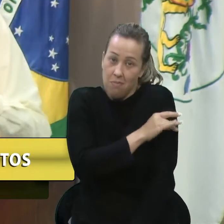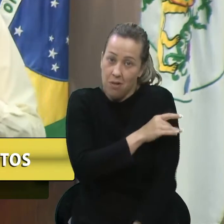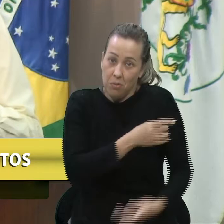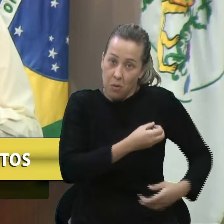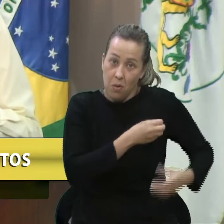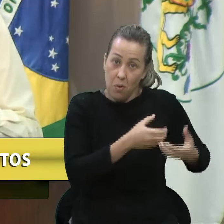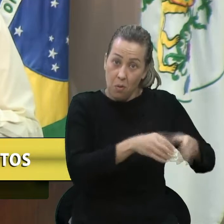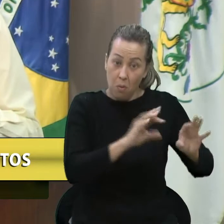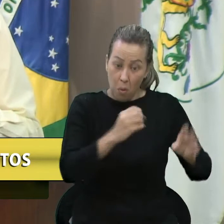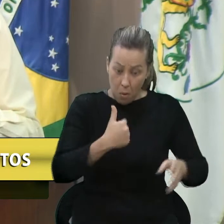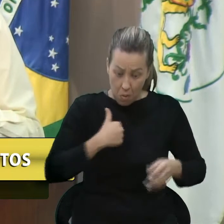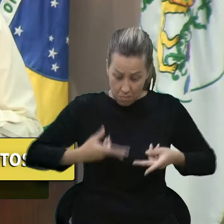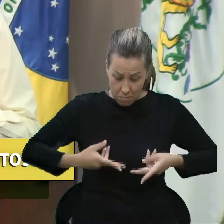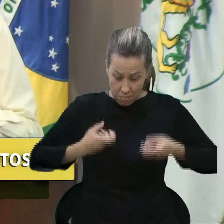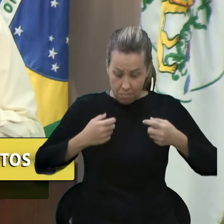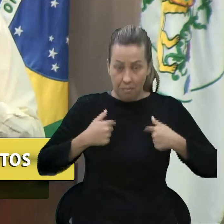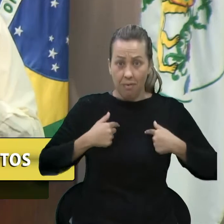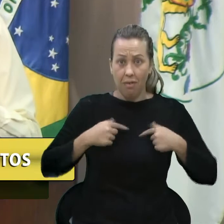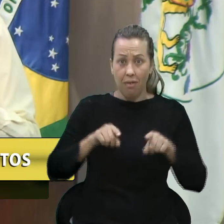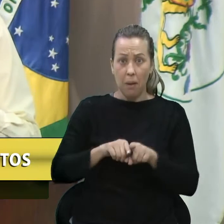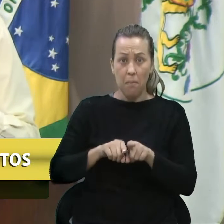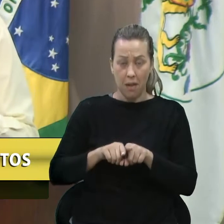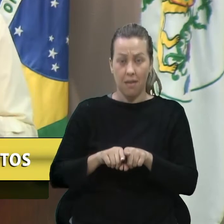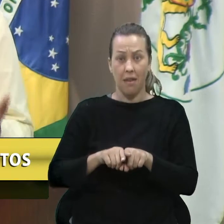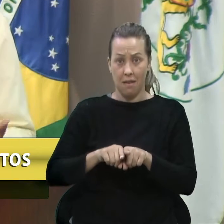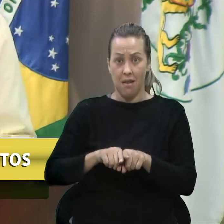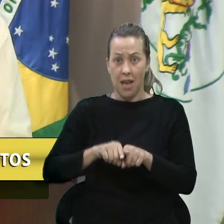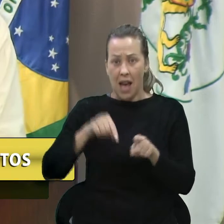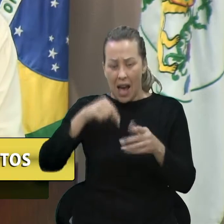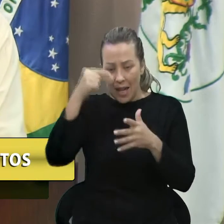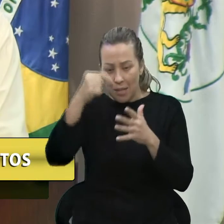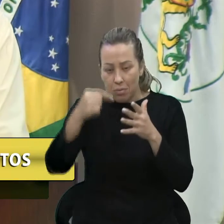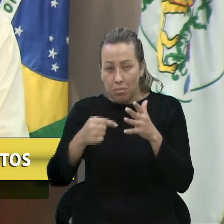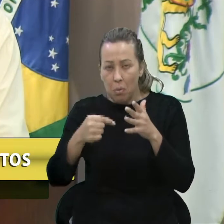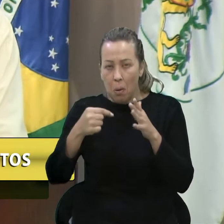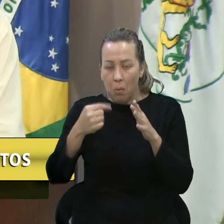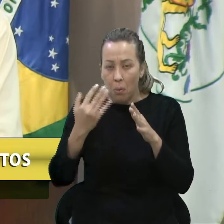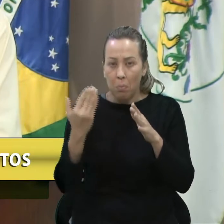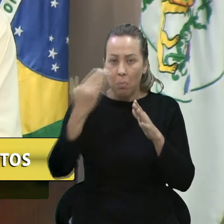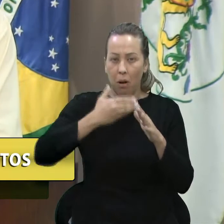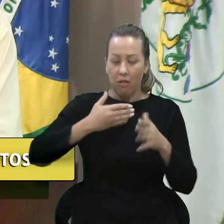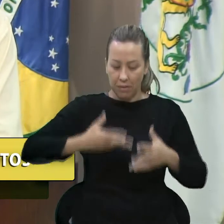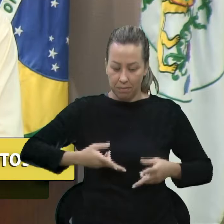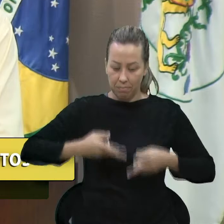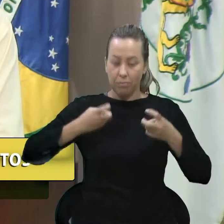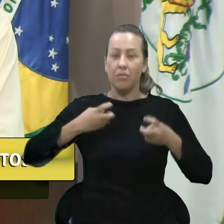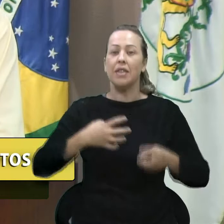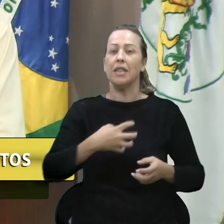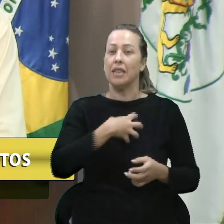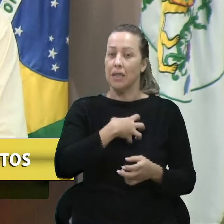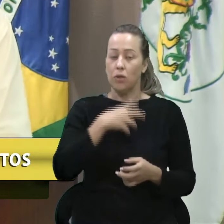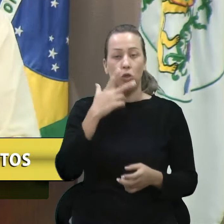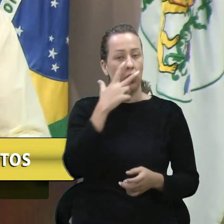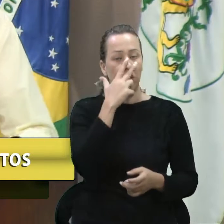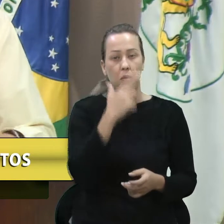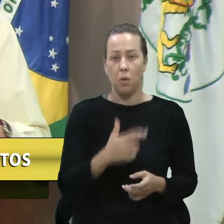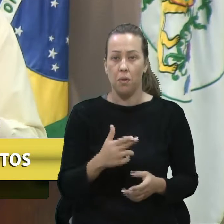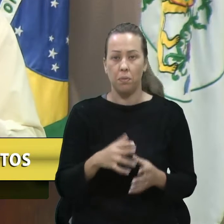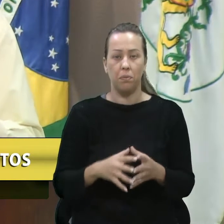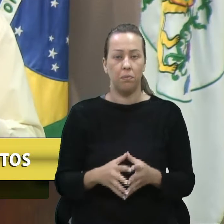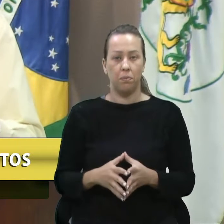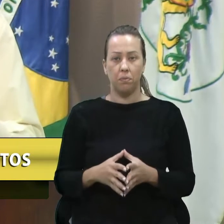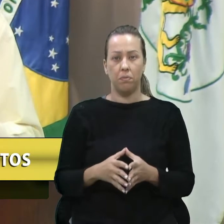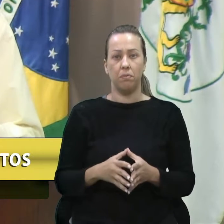até comigo mesmo. Então, esses sinais, nós, enquanto pessoas, podemos estar sentindo a mesma coisa.